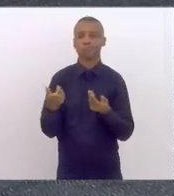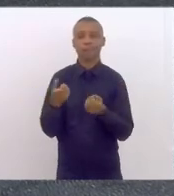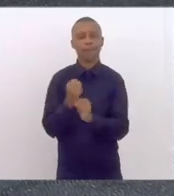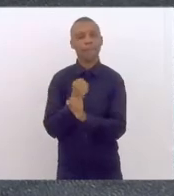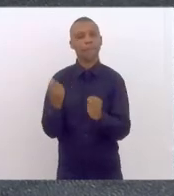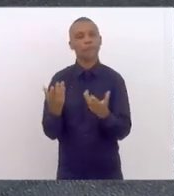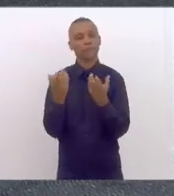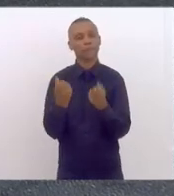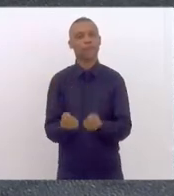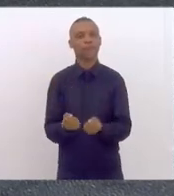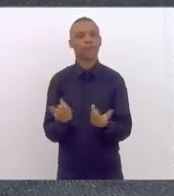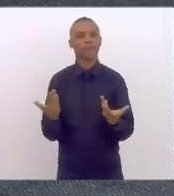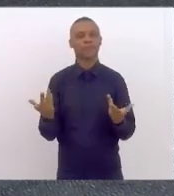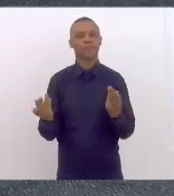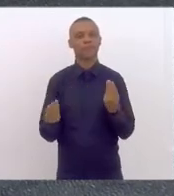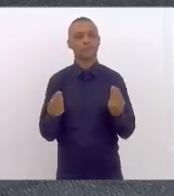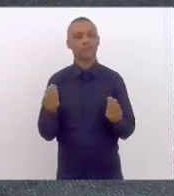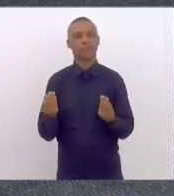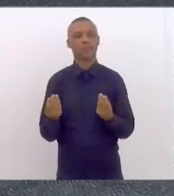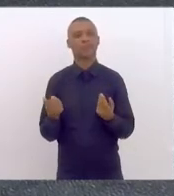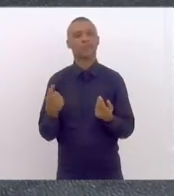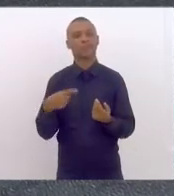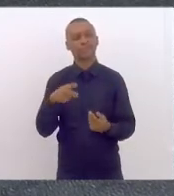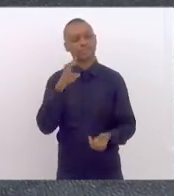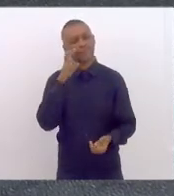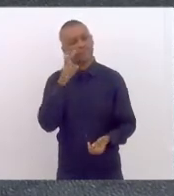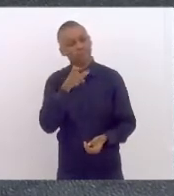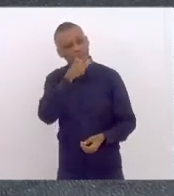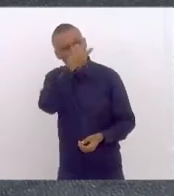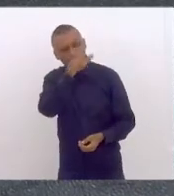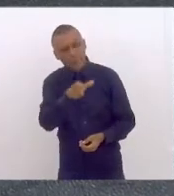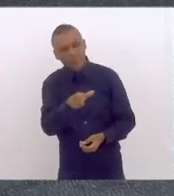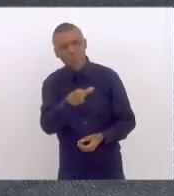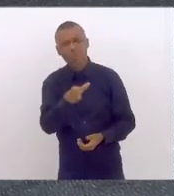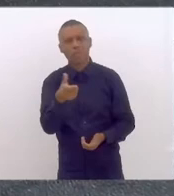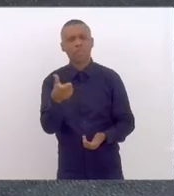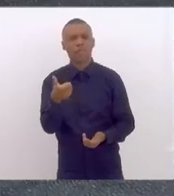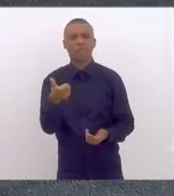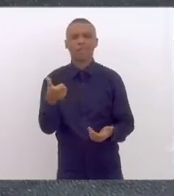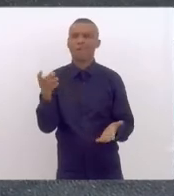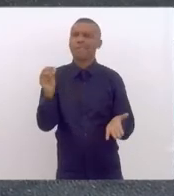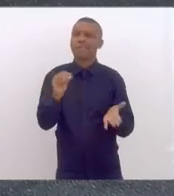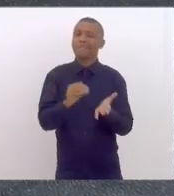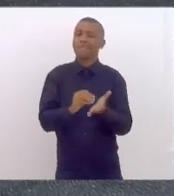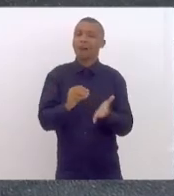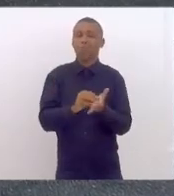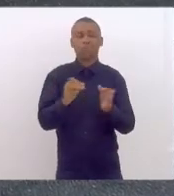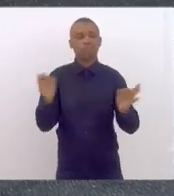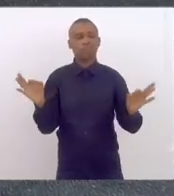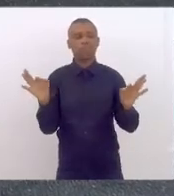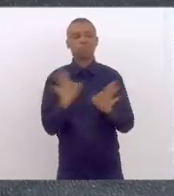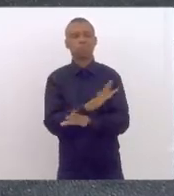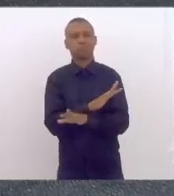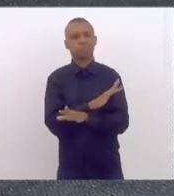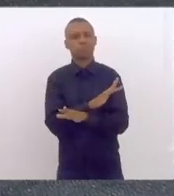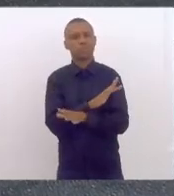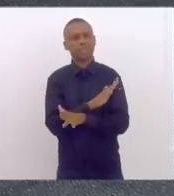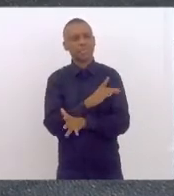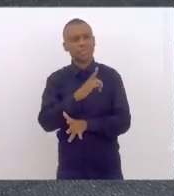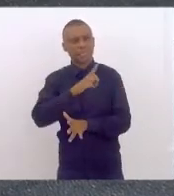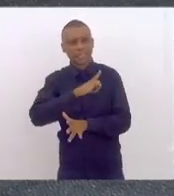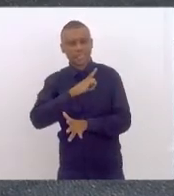inadmissível você vê um cara mais despreparado que eu que eu tenho